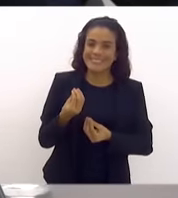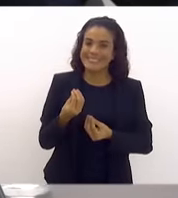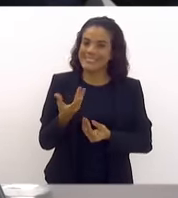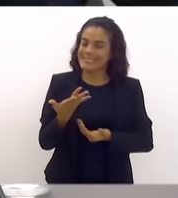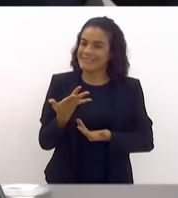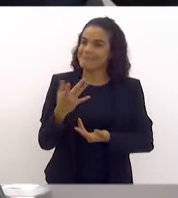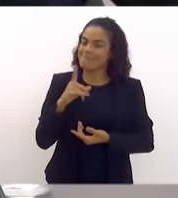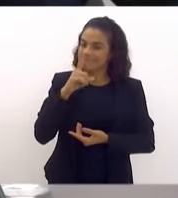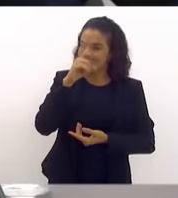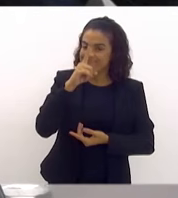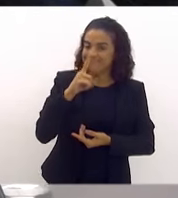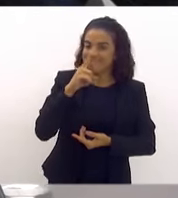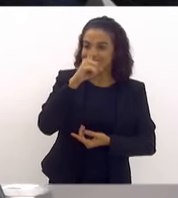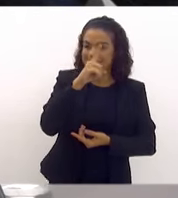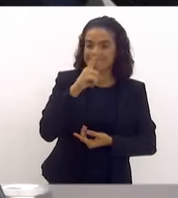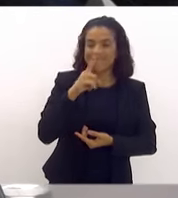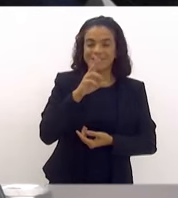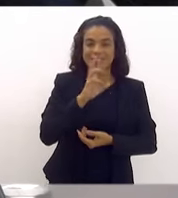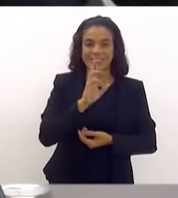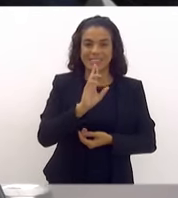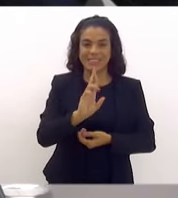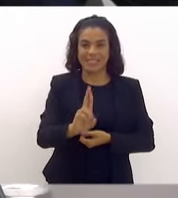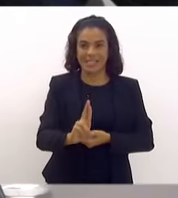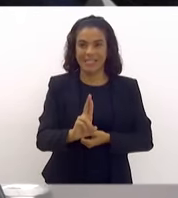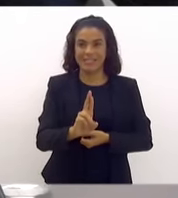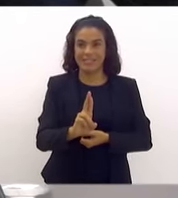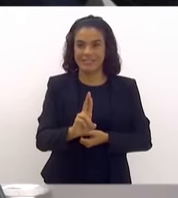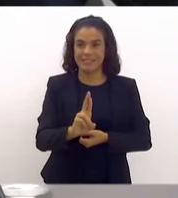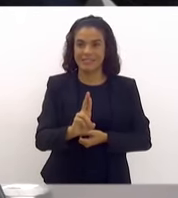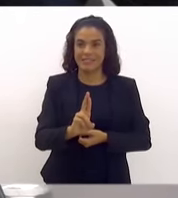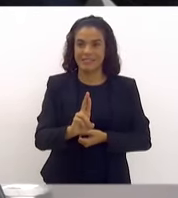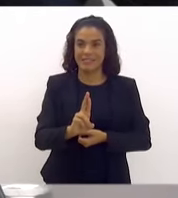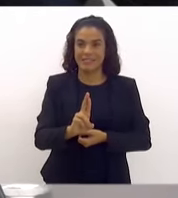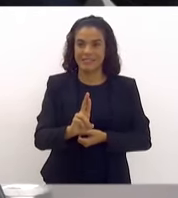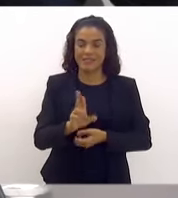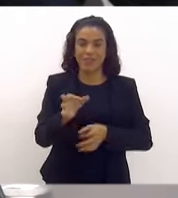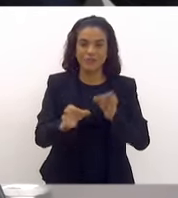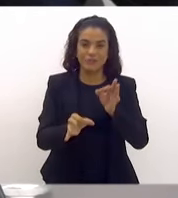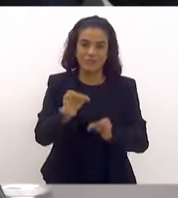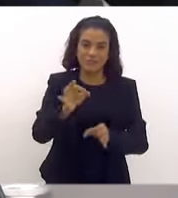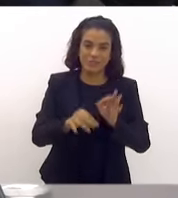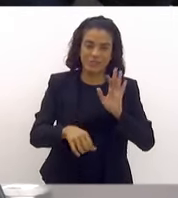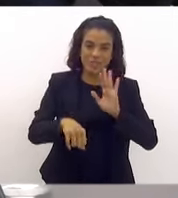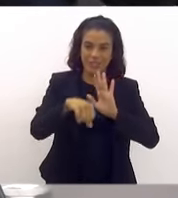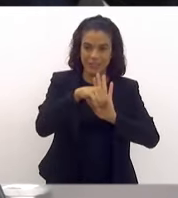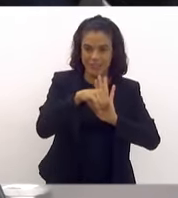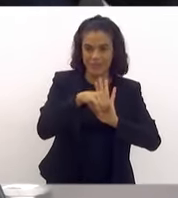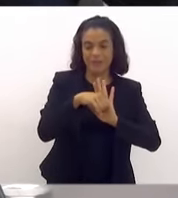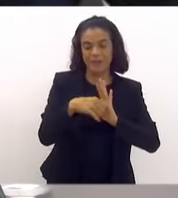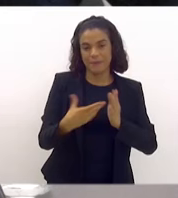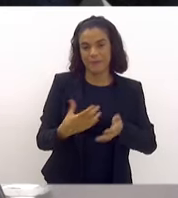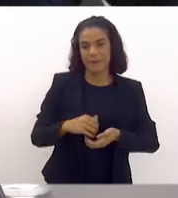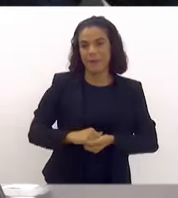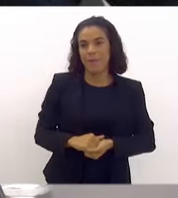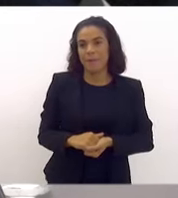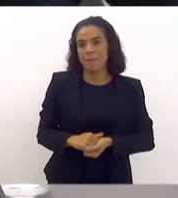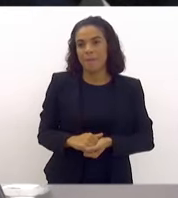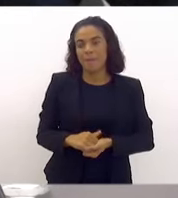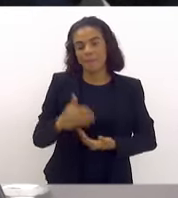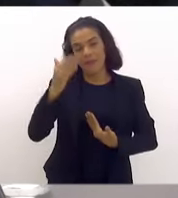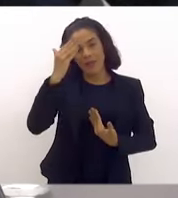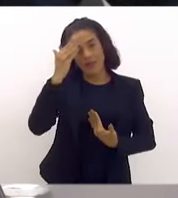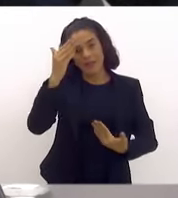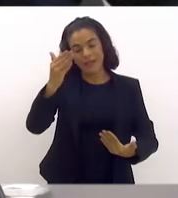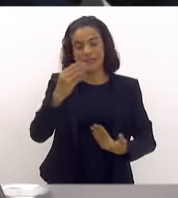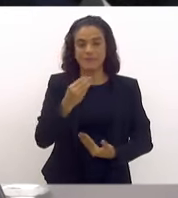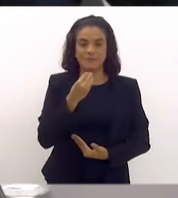nível de resposta eh da Justiça Criminal aos crimes praticados né Eu agradeço